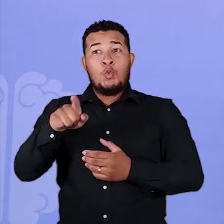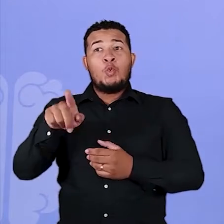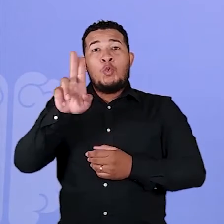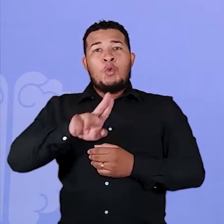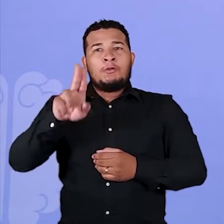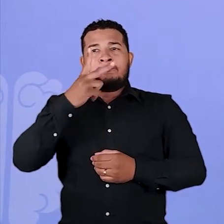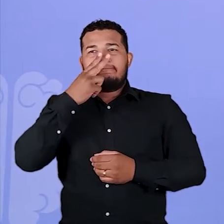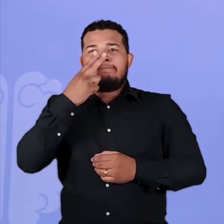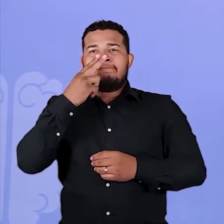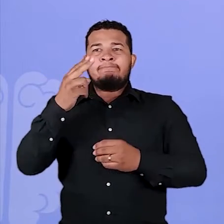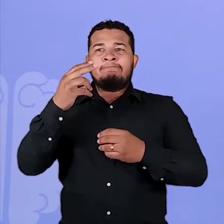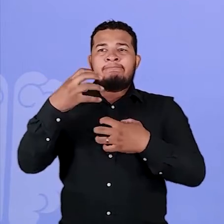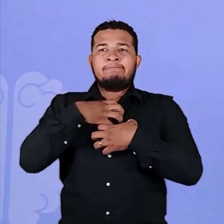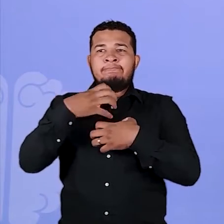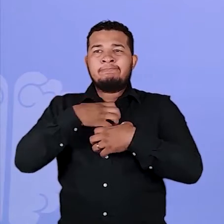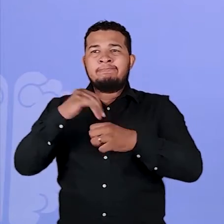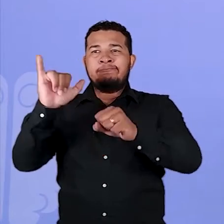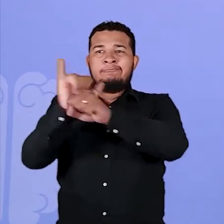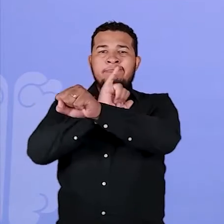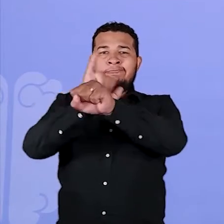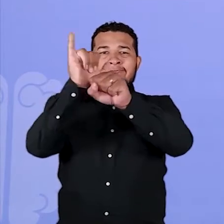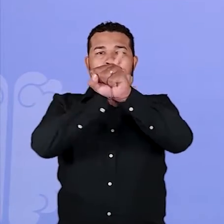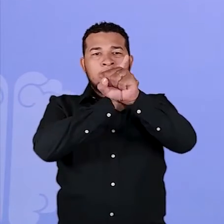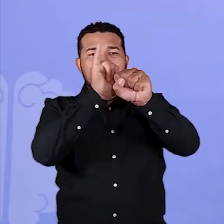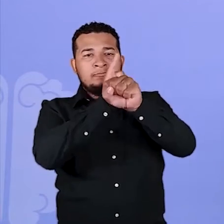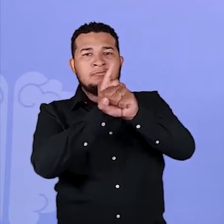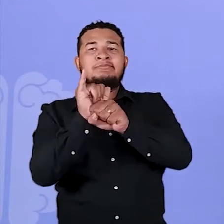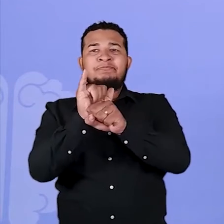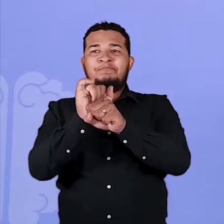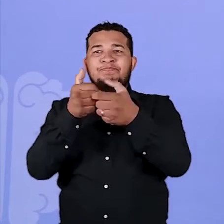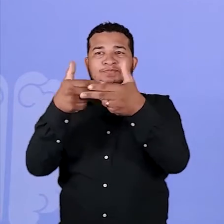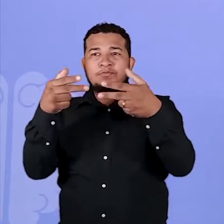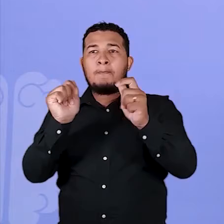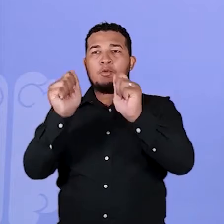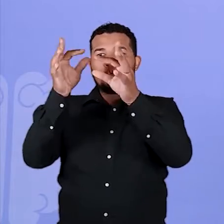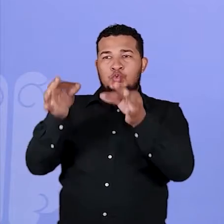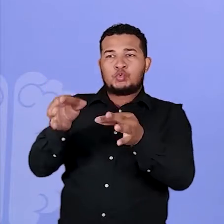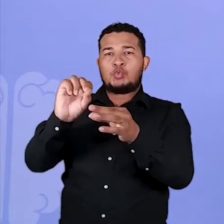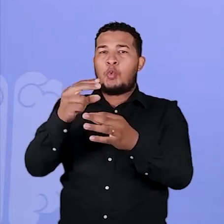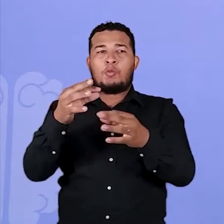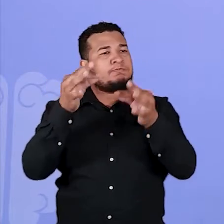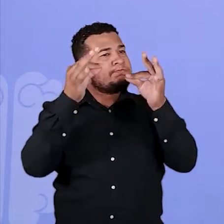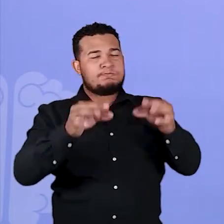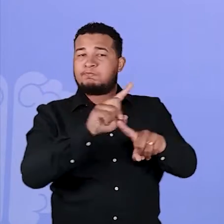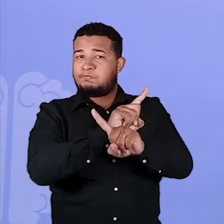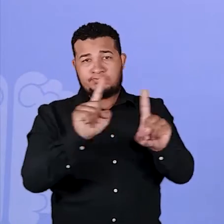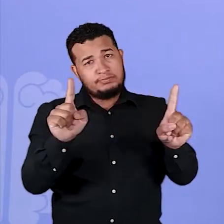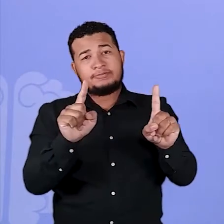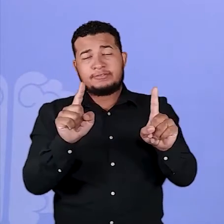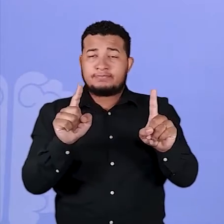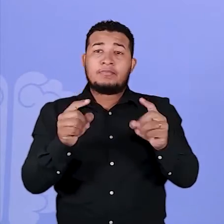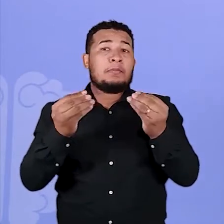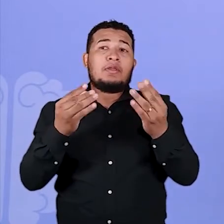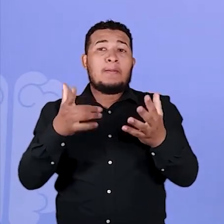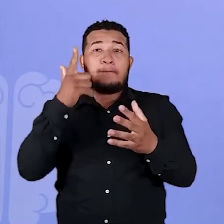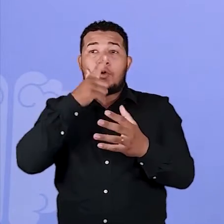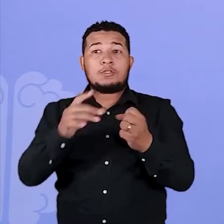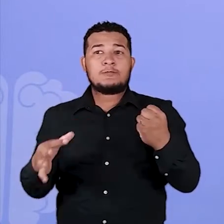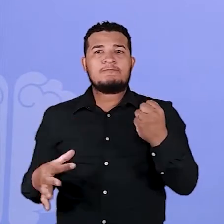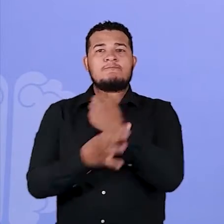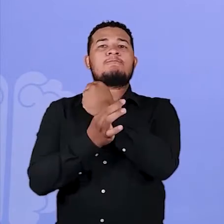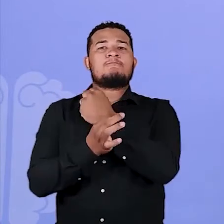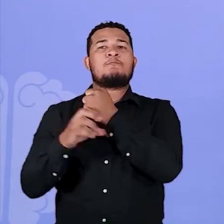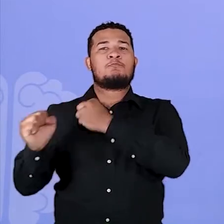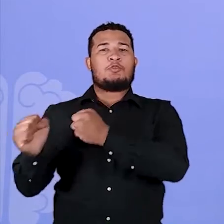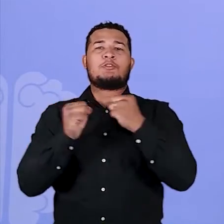se utilizar de qualquer meio necessário, seja ele justo ou não, para